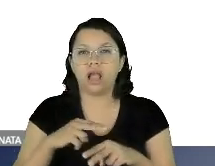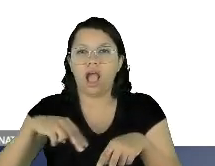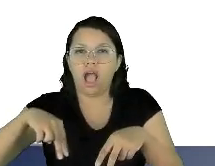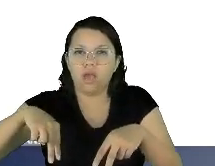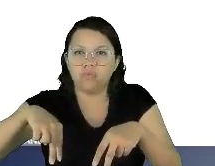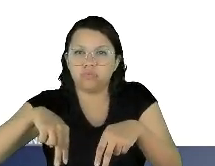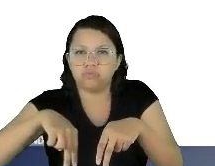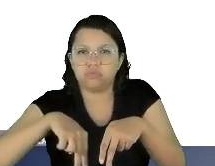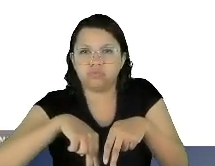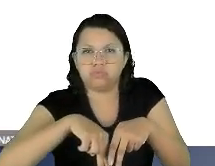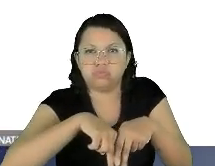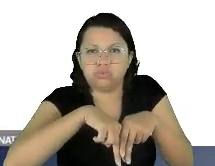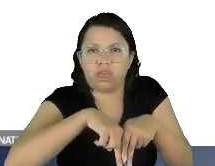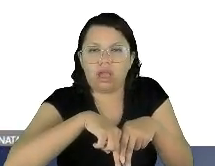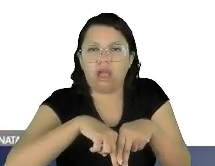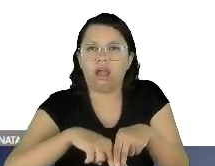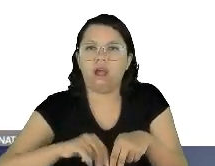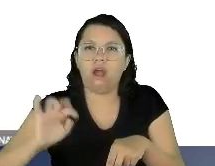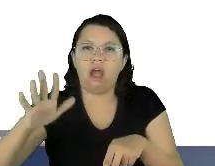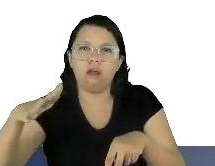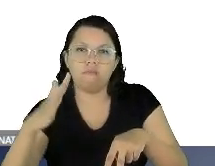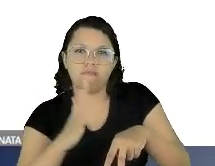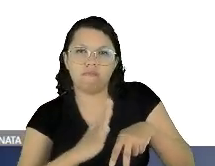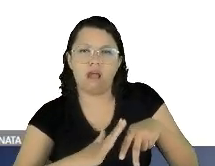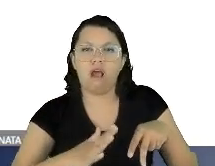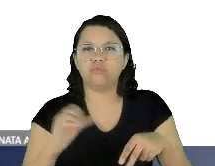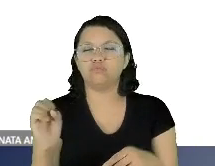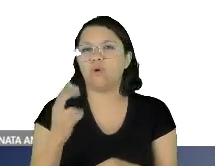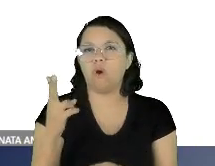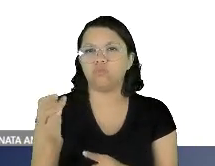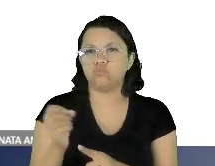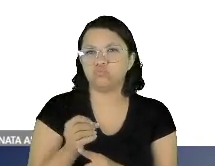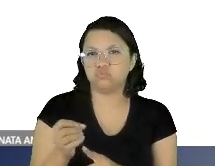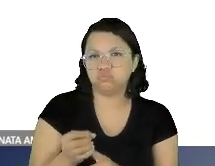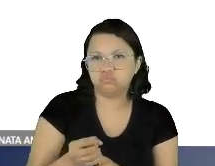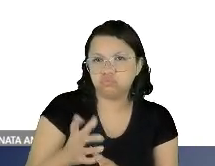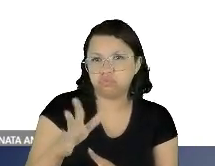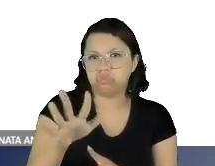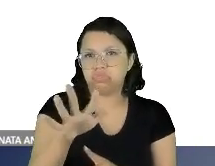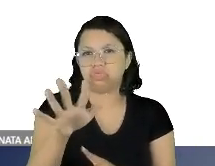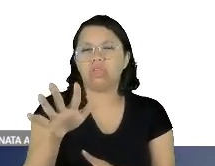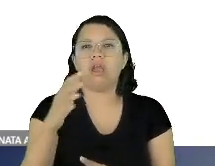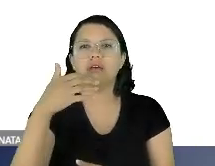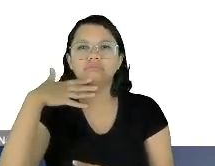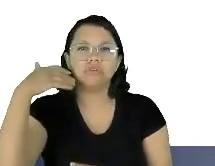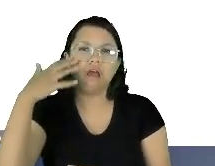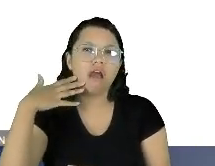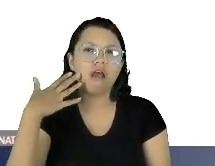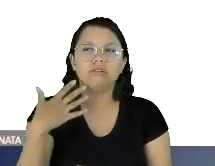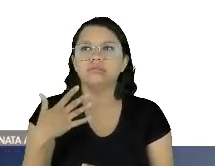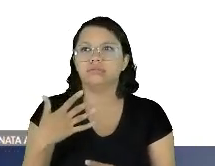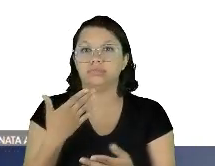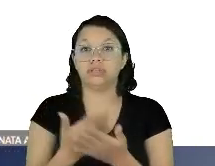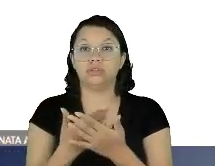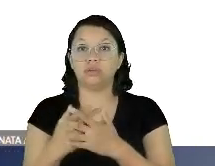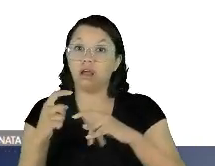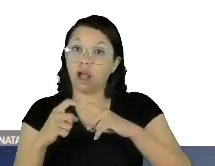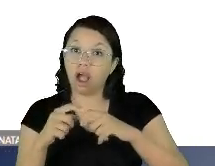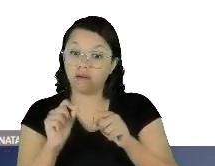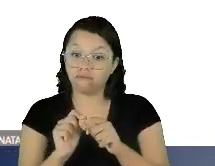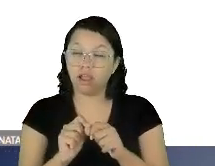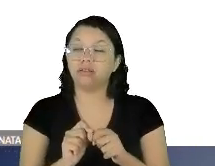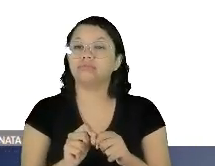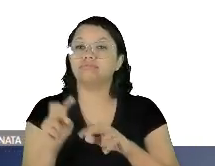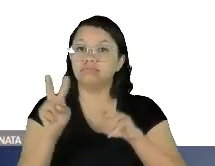de mão, da ejaculada no ônibus, entre outros, estudos médicos especializados afirmaram